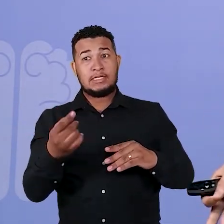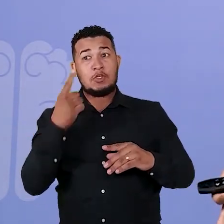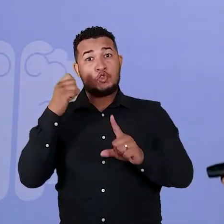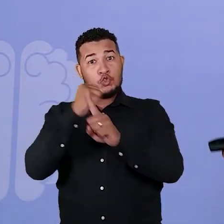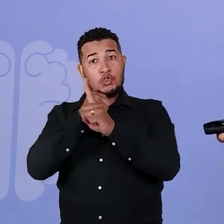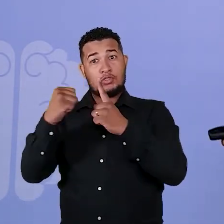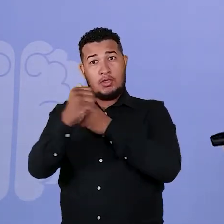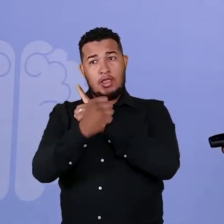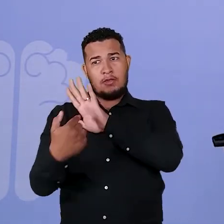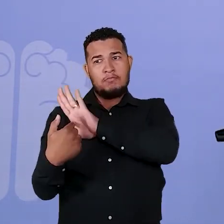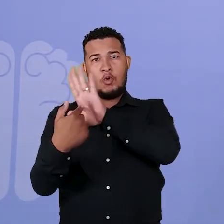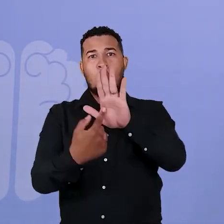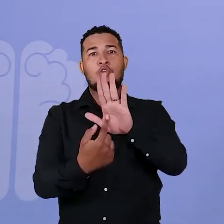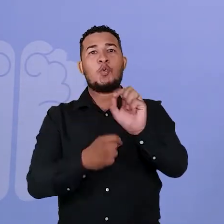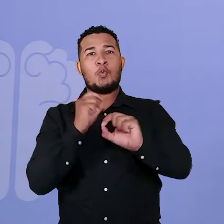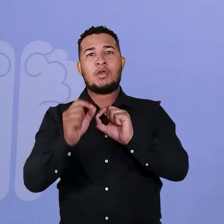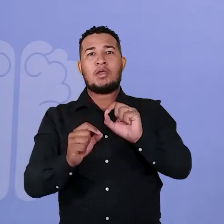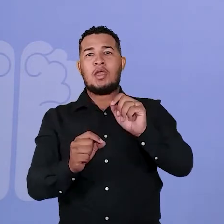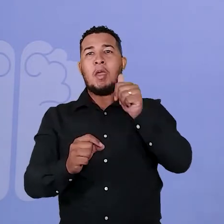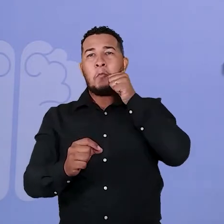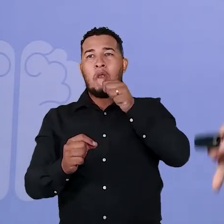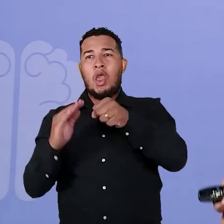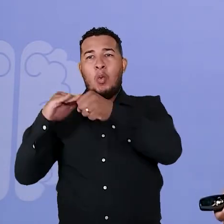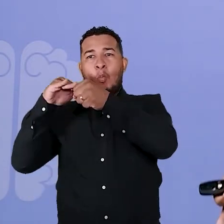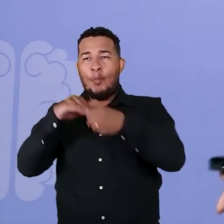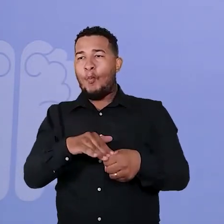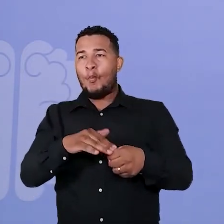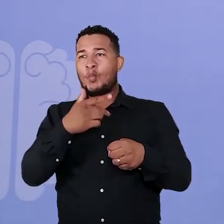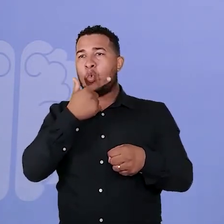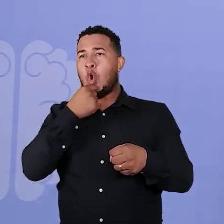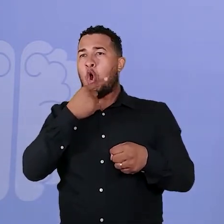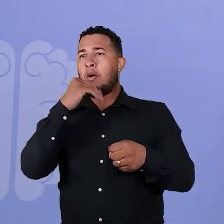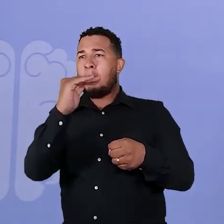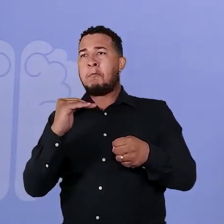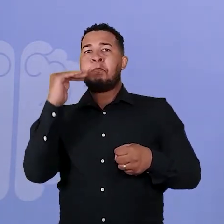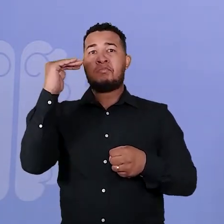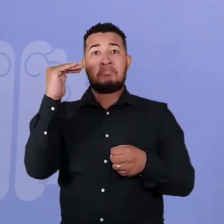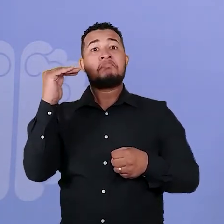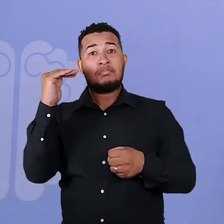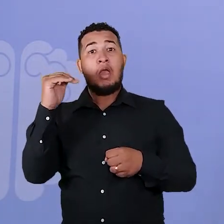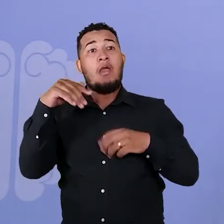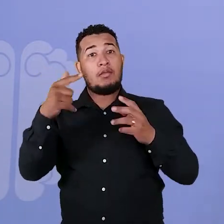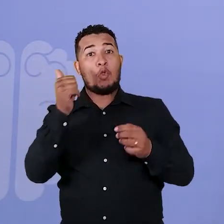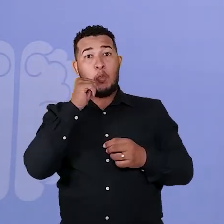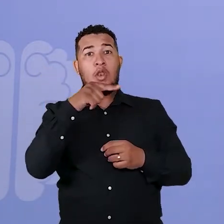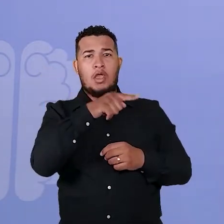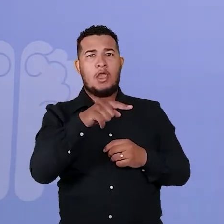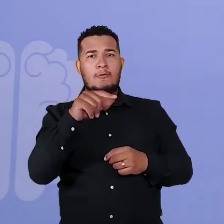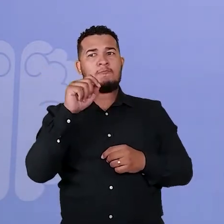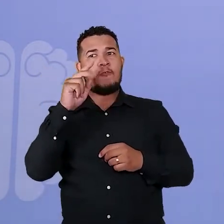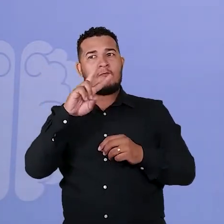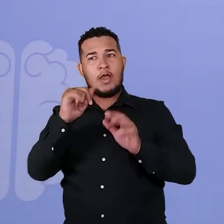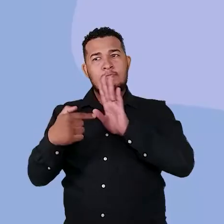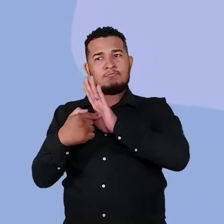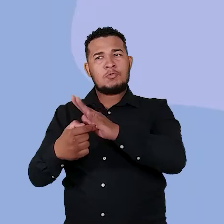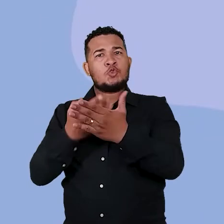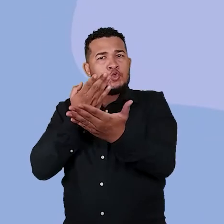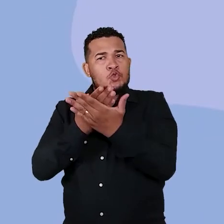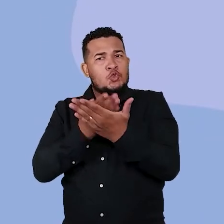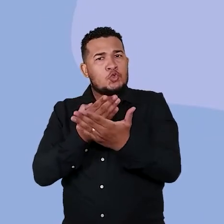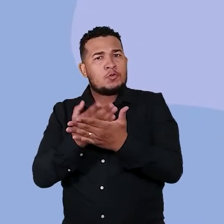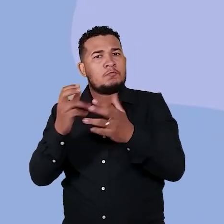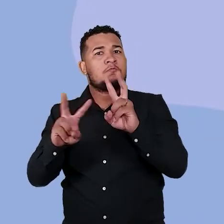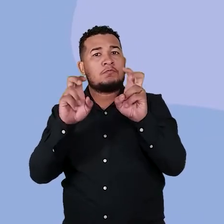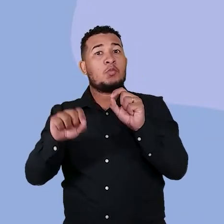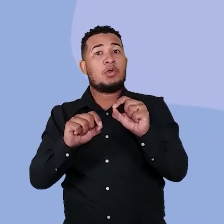O que a gente vê na sociedade é misoginia. Ela, então, vai produzir um estudo, volta lá na